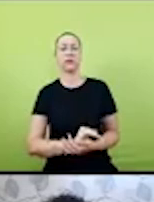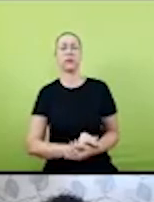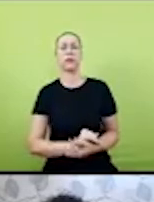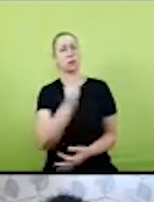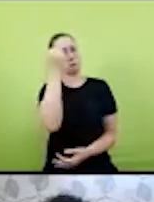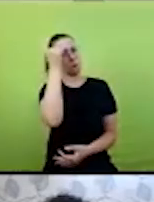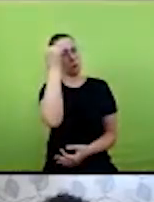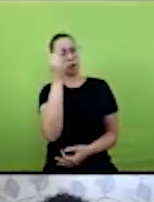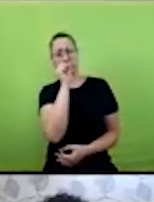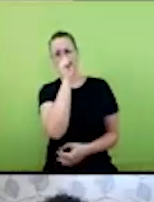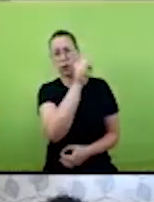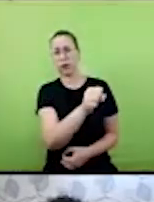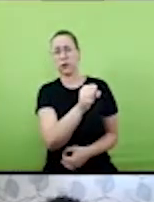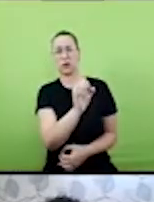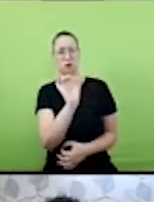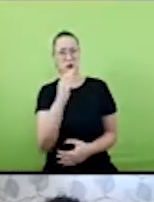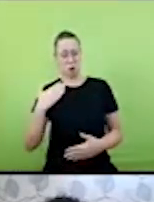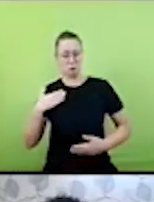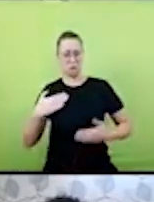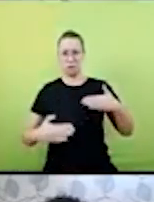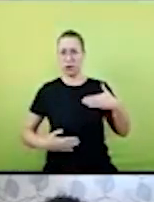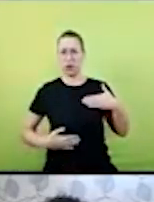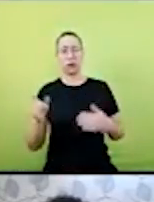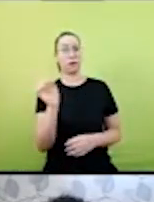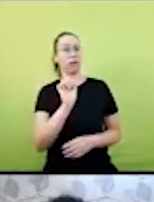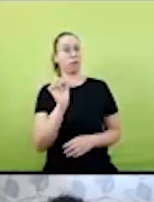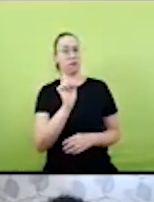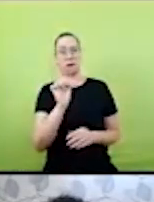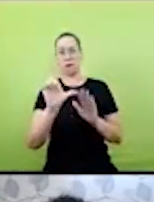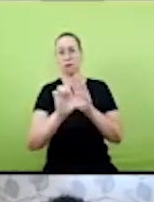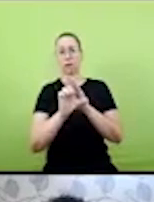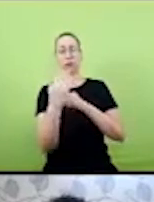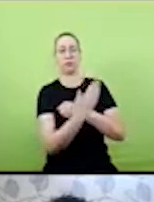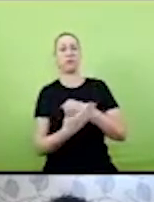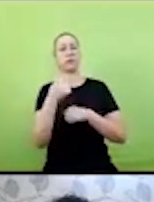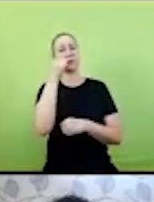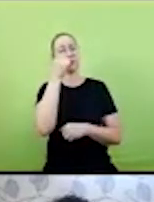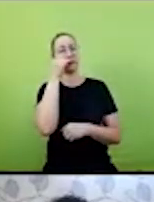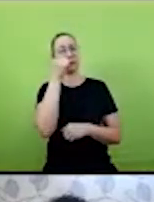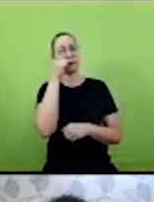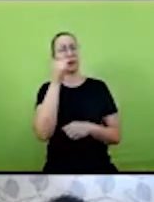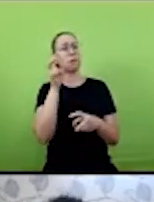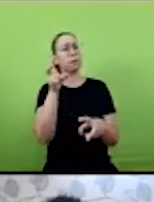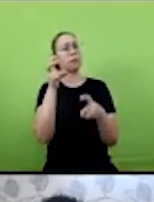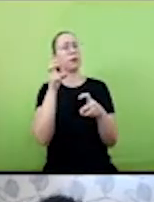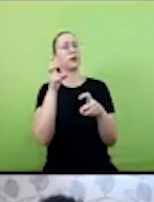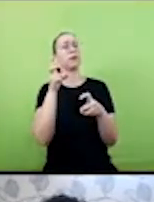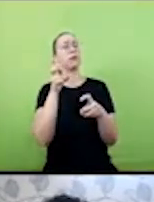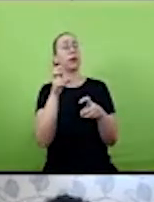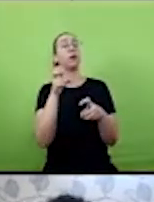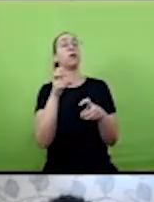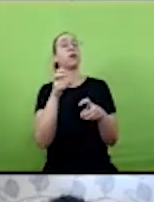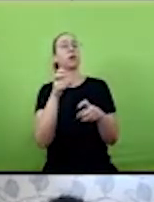a gente logo pensa na violência física, né? Mas a Lei Maria da Penha, ela trouxe essa percepção para as pessoas